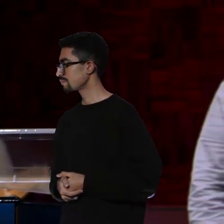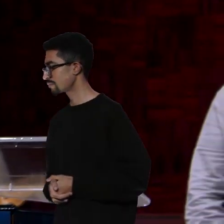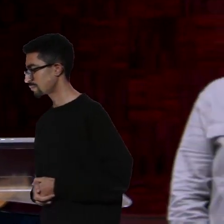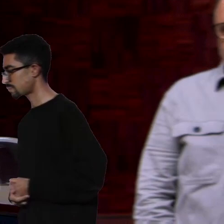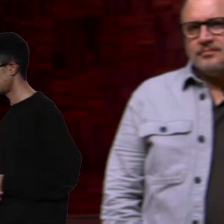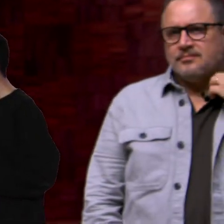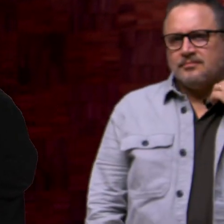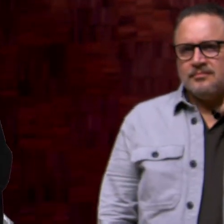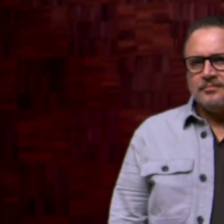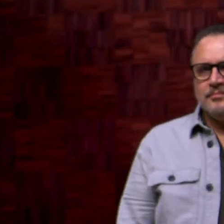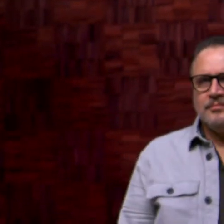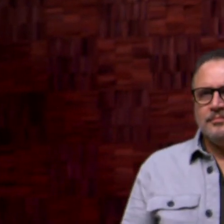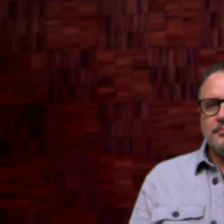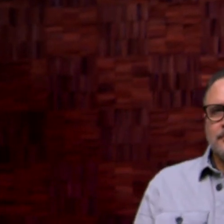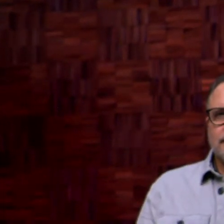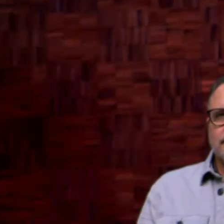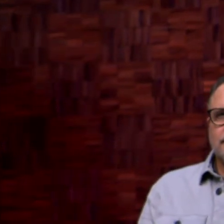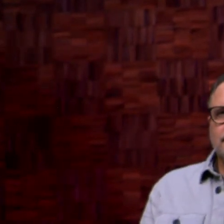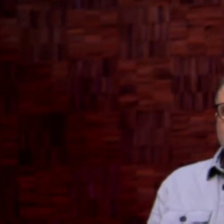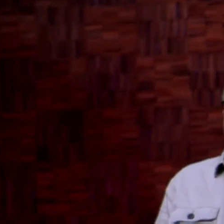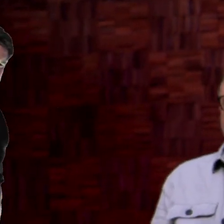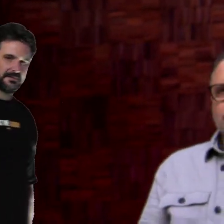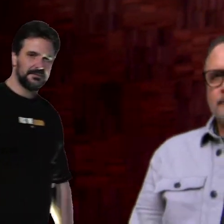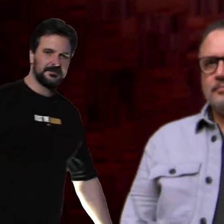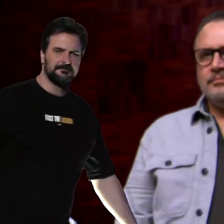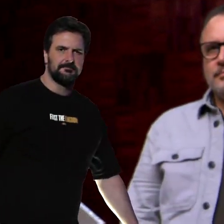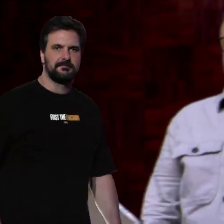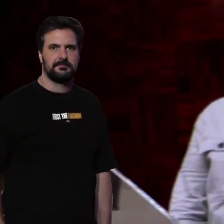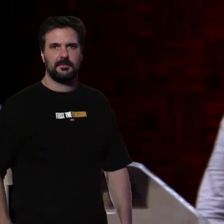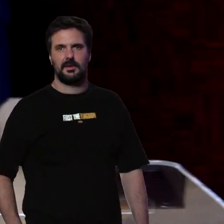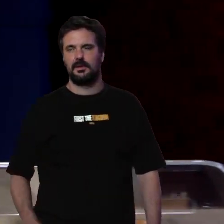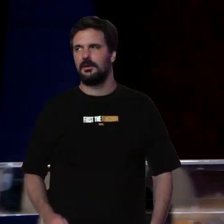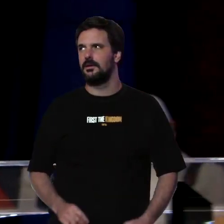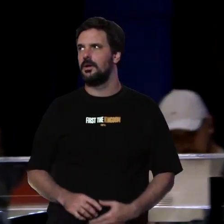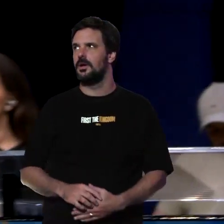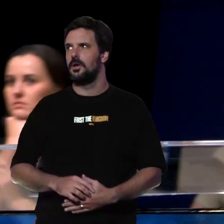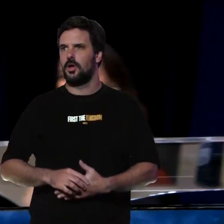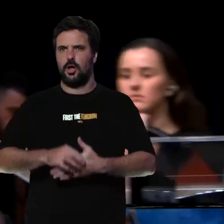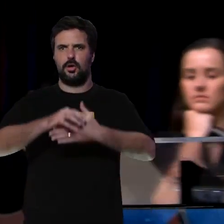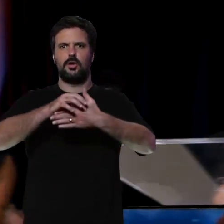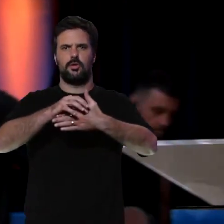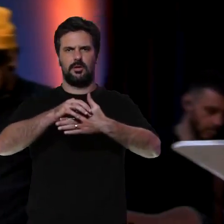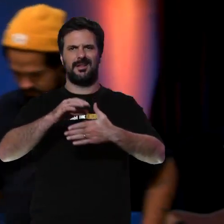E alguns líderes nossos podemos ajudar nas orações aqui também. Se estiver faltando algumas pessoas, por favor.